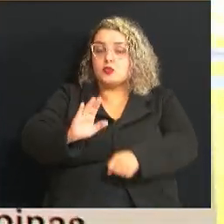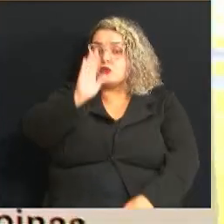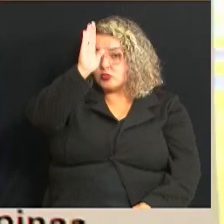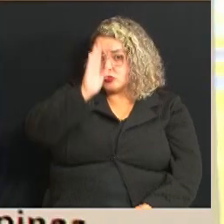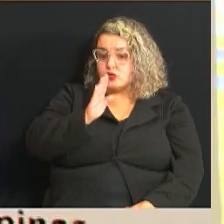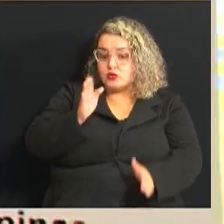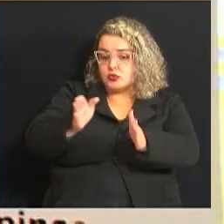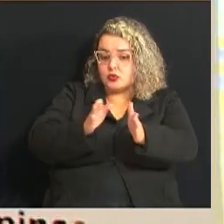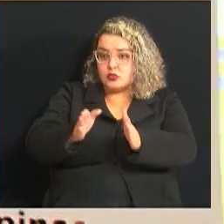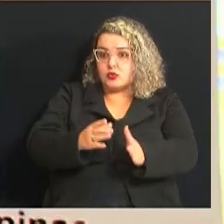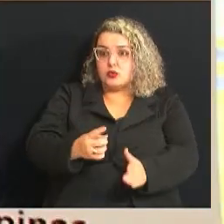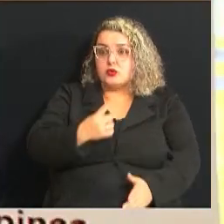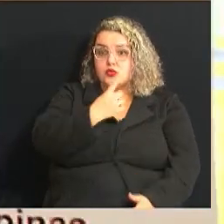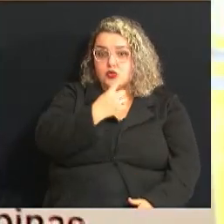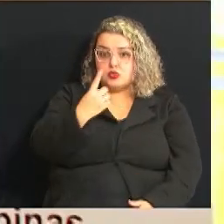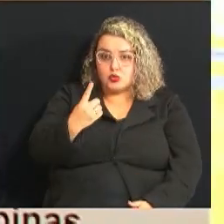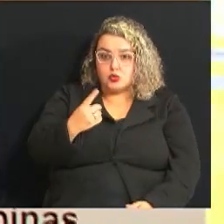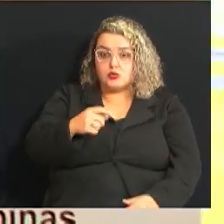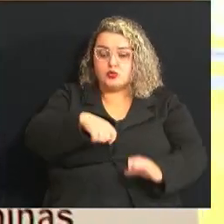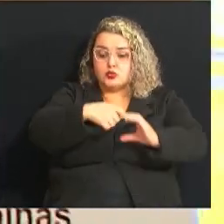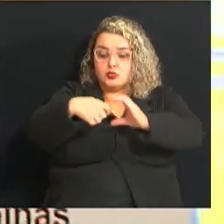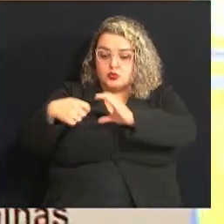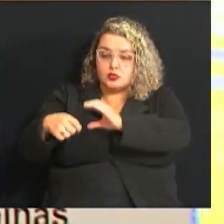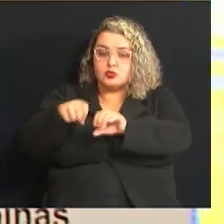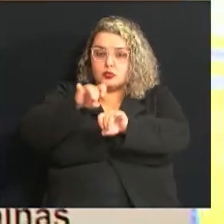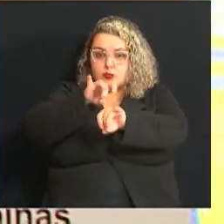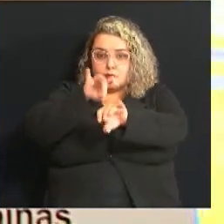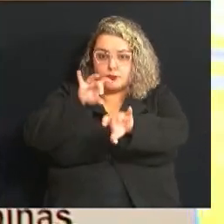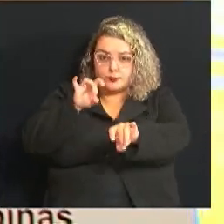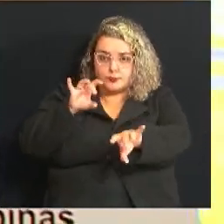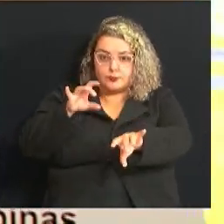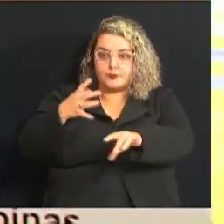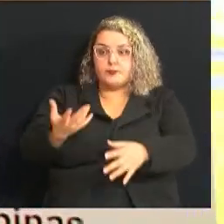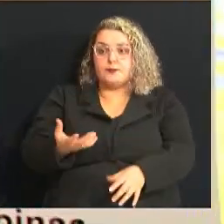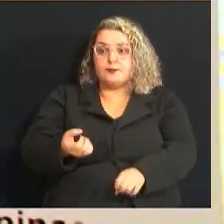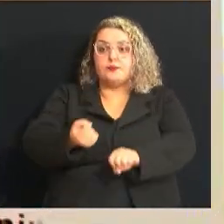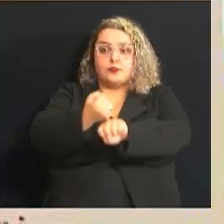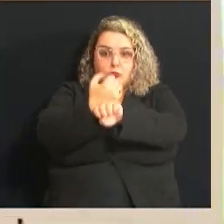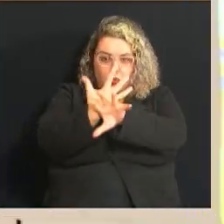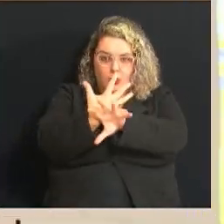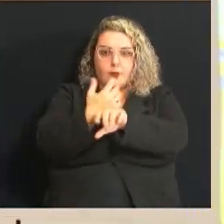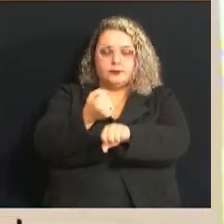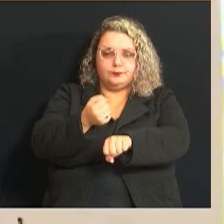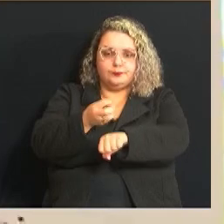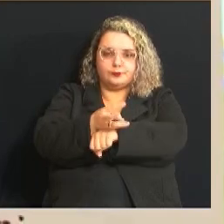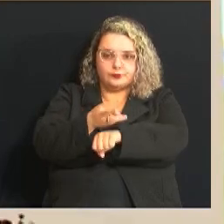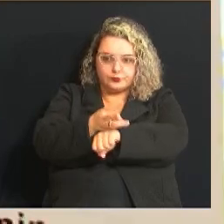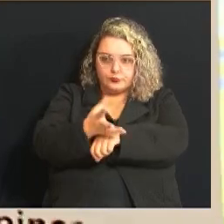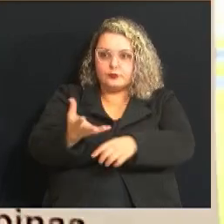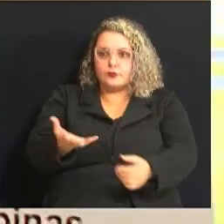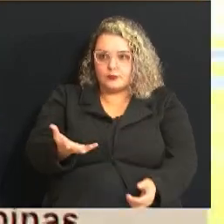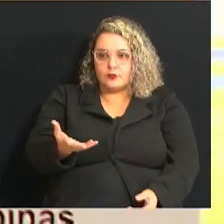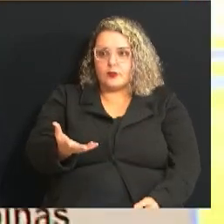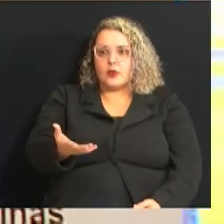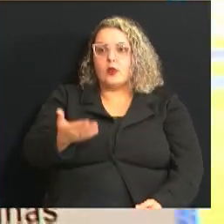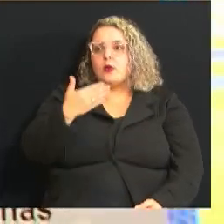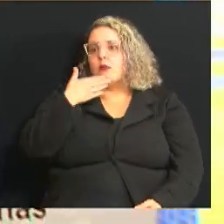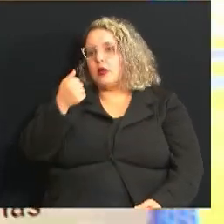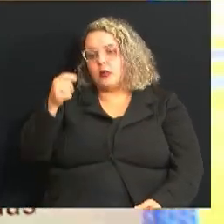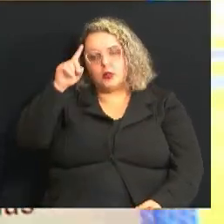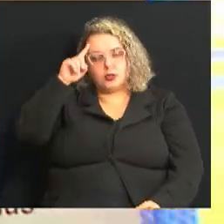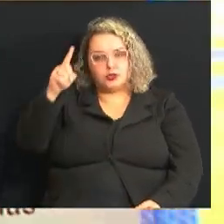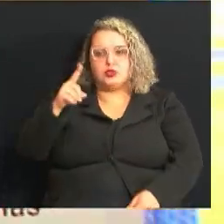De 11 videoaulas, via WhatsApp, para dar essa praticidade, né, para o jovem fazendo o melhor dia e horário que ele